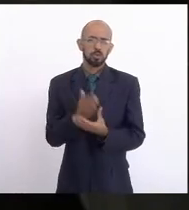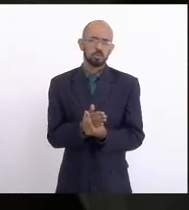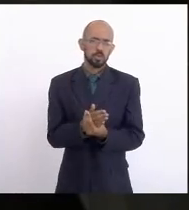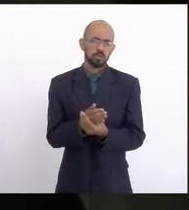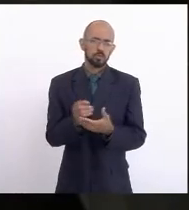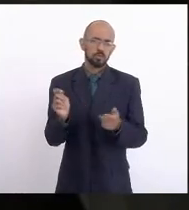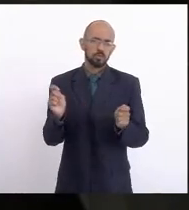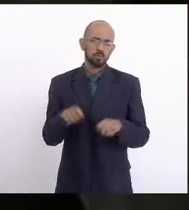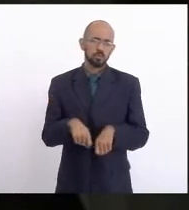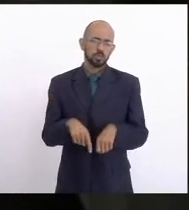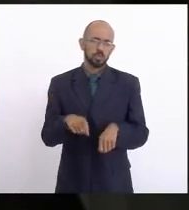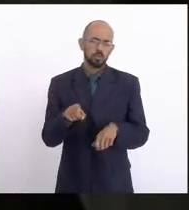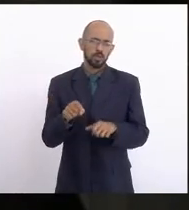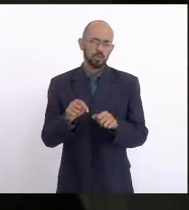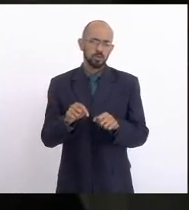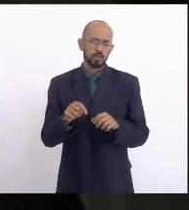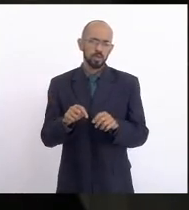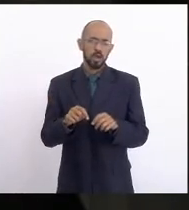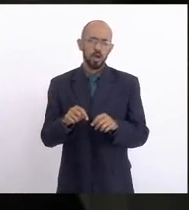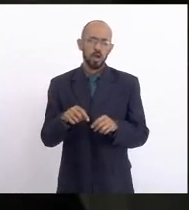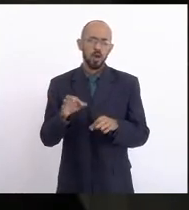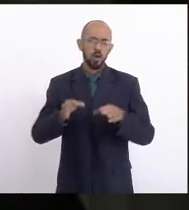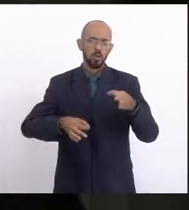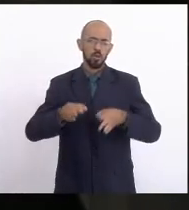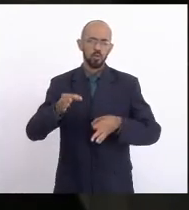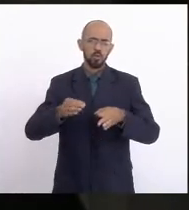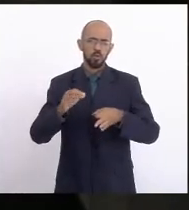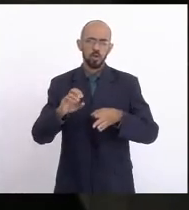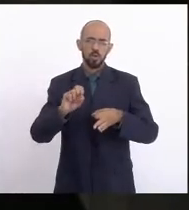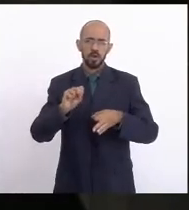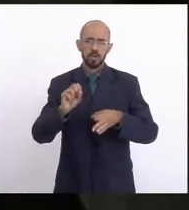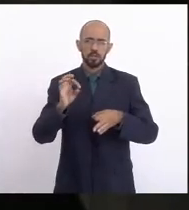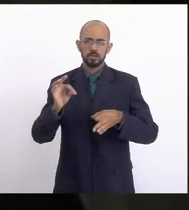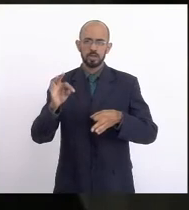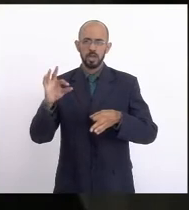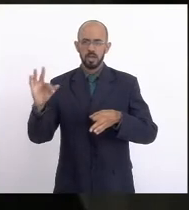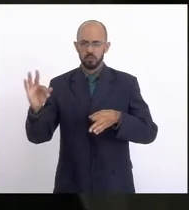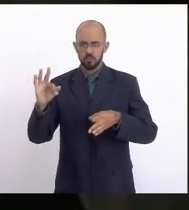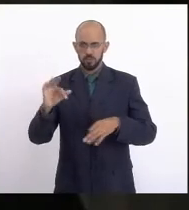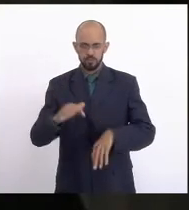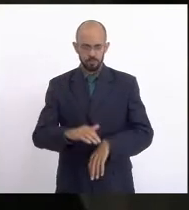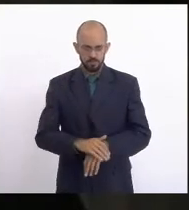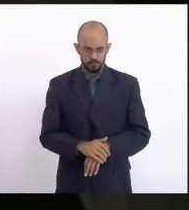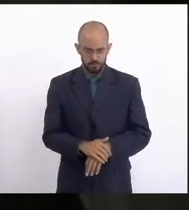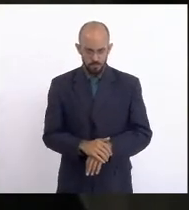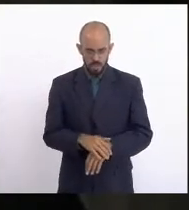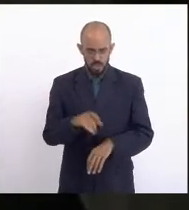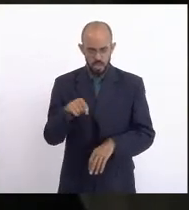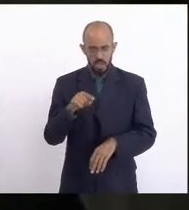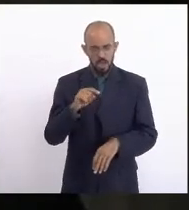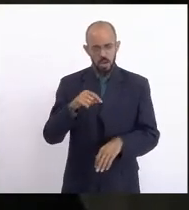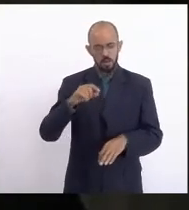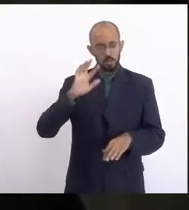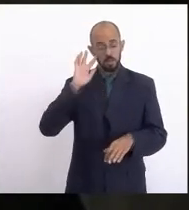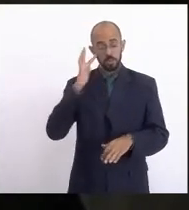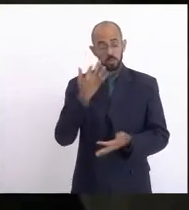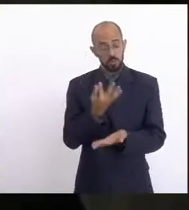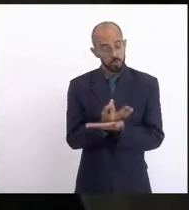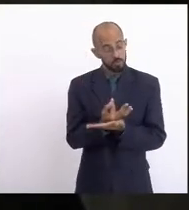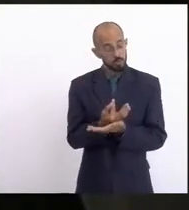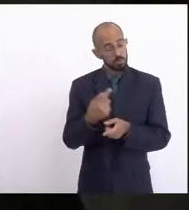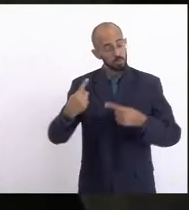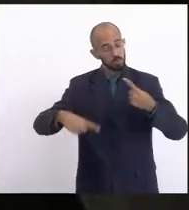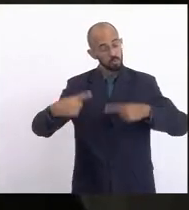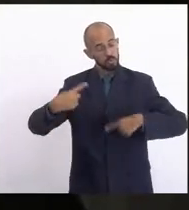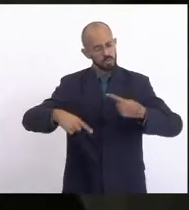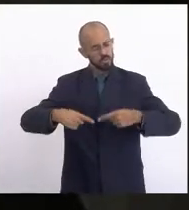ao Supremo Tribunal Federal. Então, uma decisão política, administrativa,